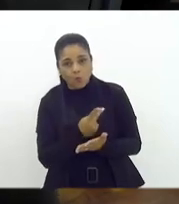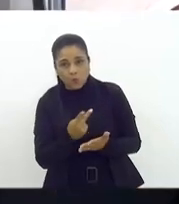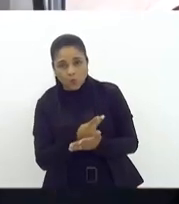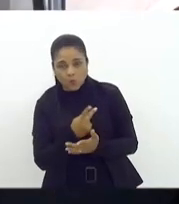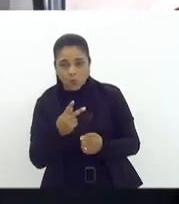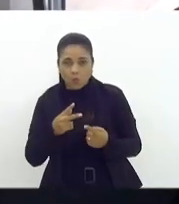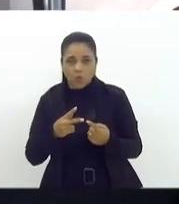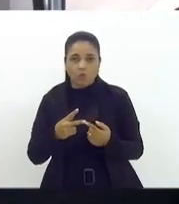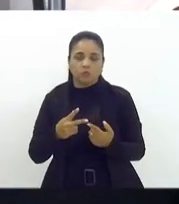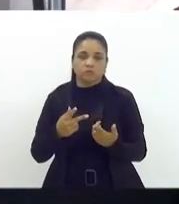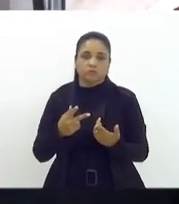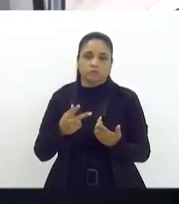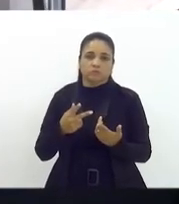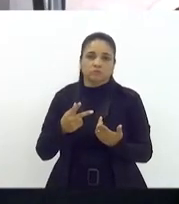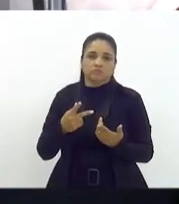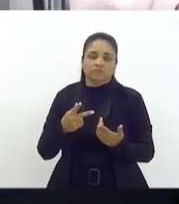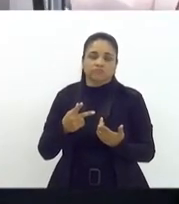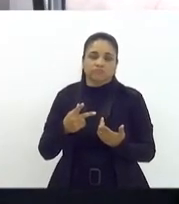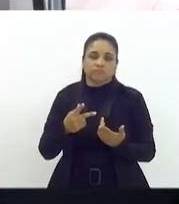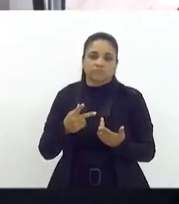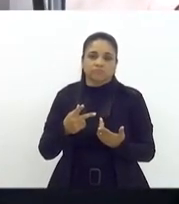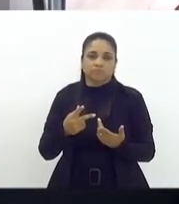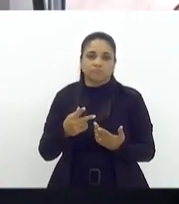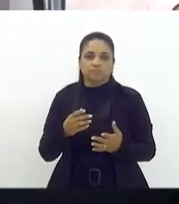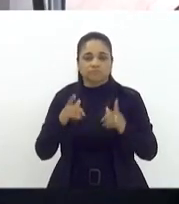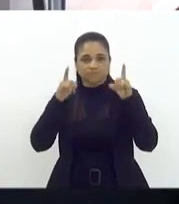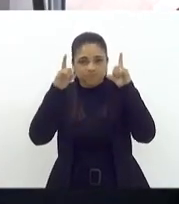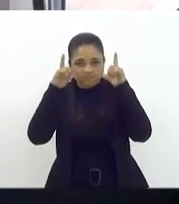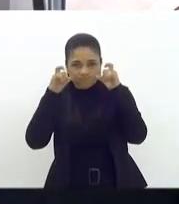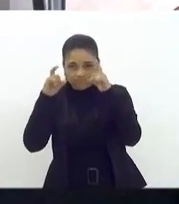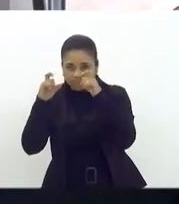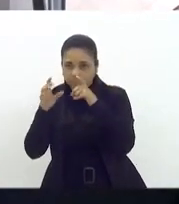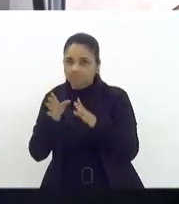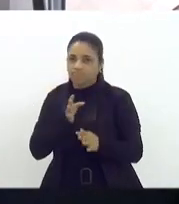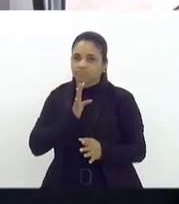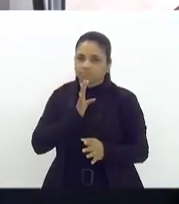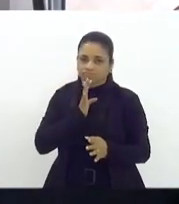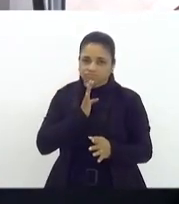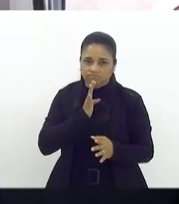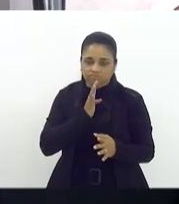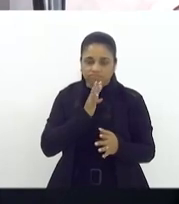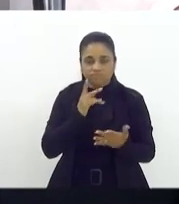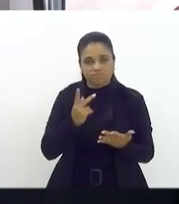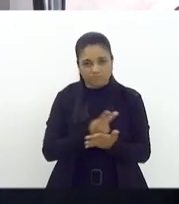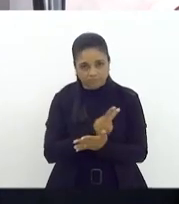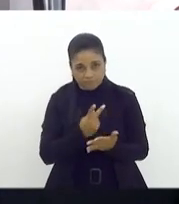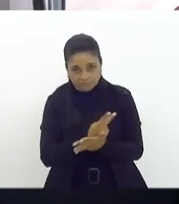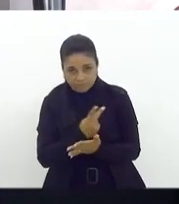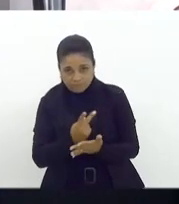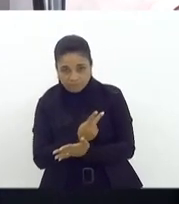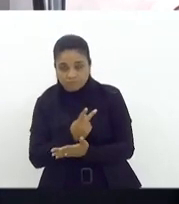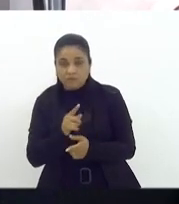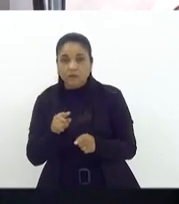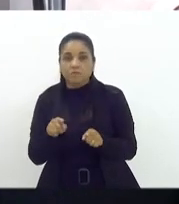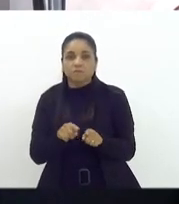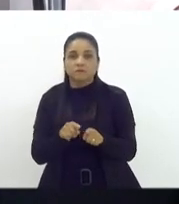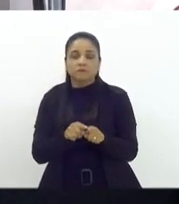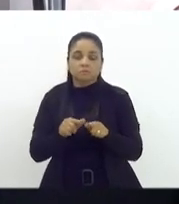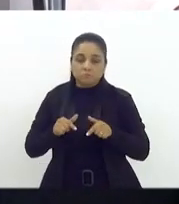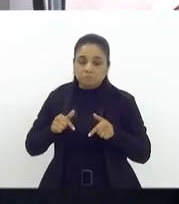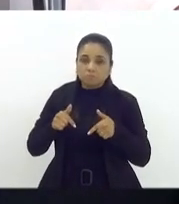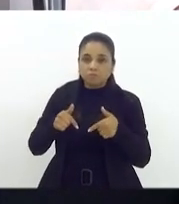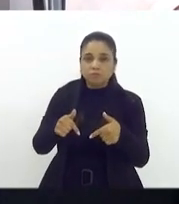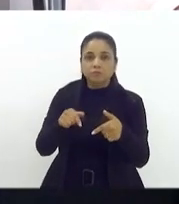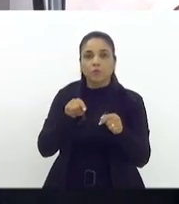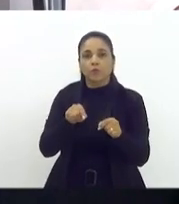estão sendo cometidos diante do reconhecimento fotográfico equivocado Mas quais são as medidas